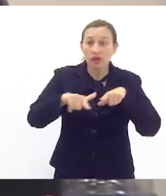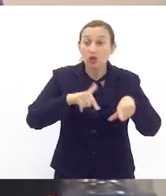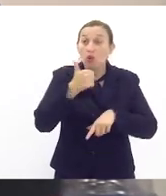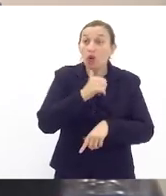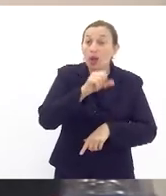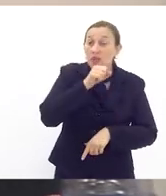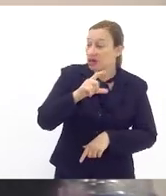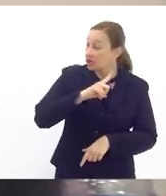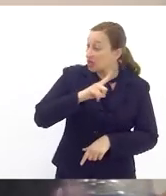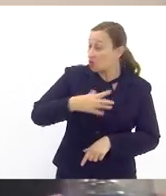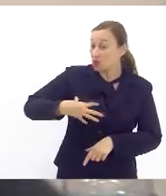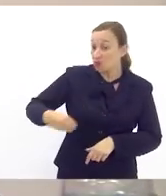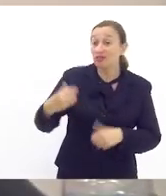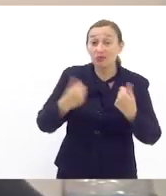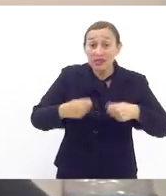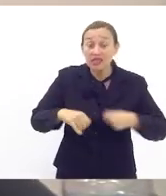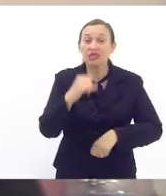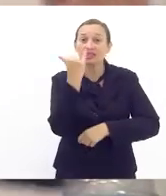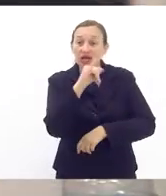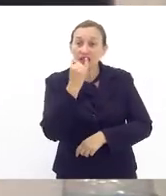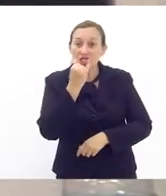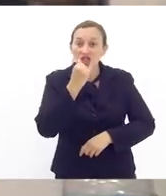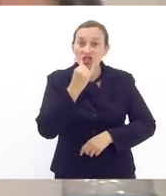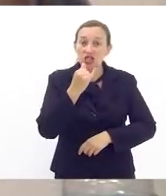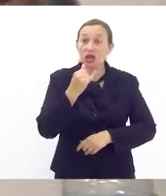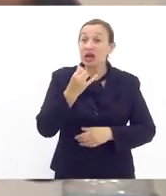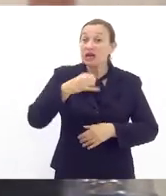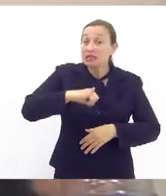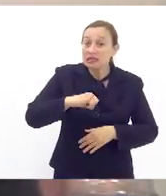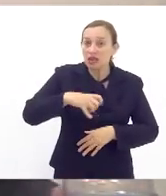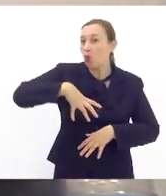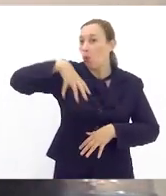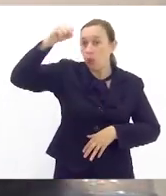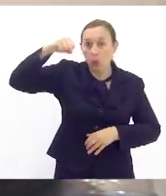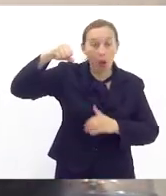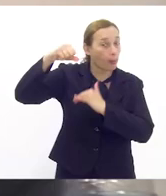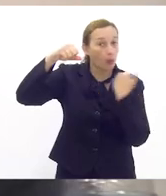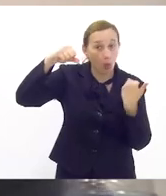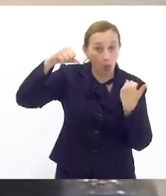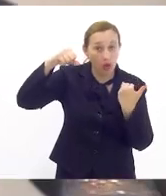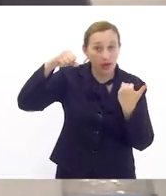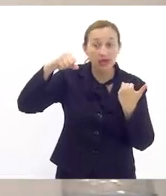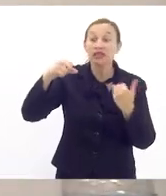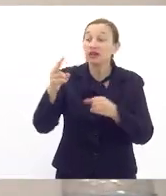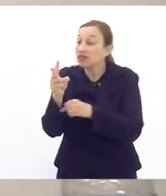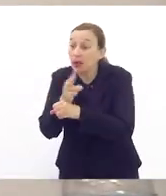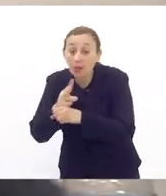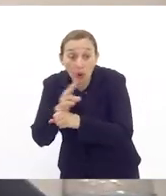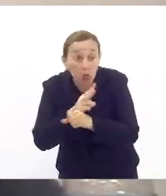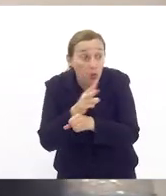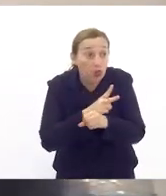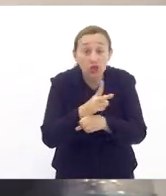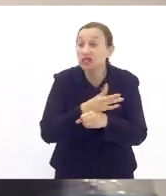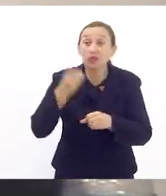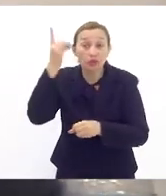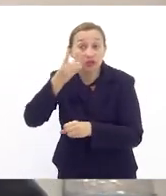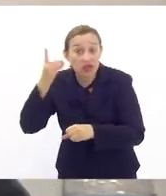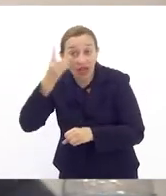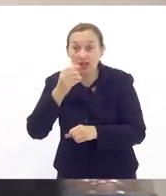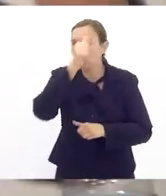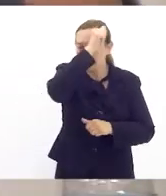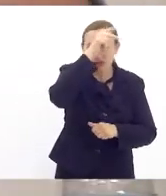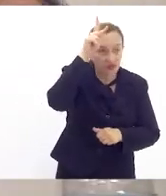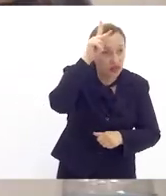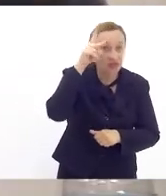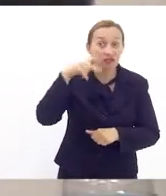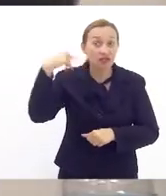que tem um filho que requer cuidado especiais tenha que ficar ao longo da madrugada procurando um deputado procurando Vereador procurando Prefeito para